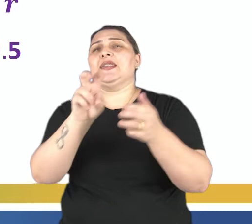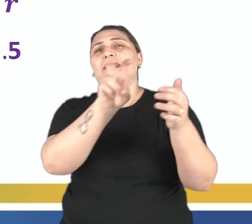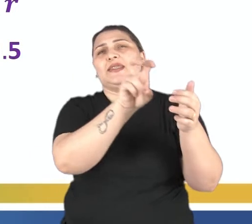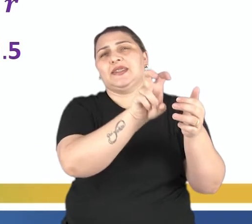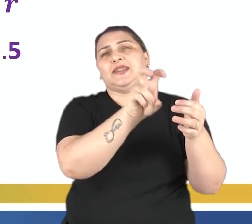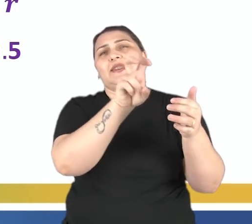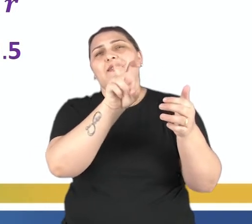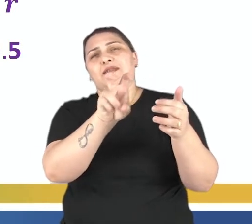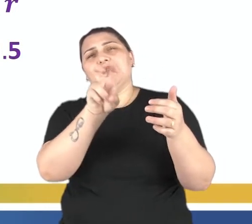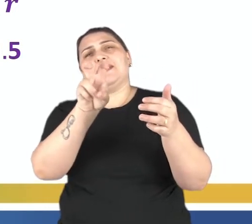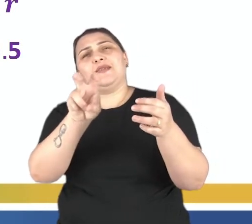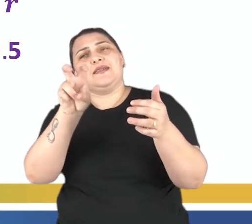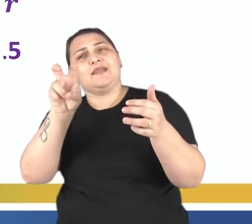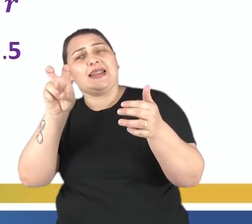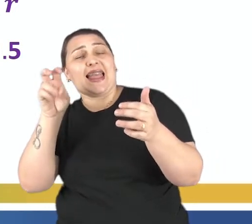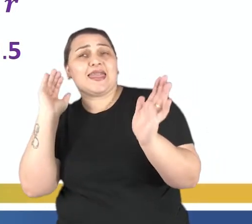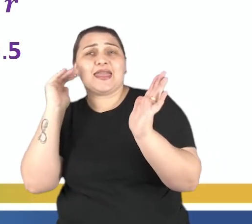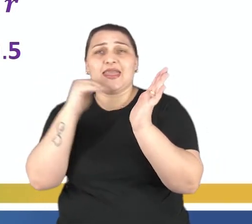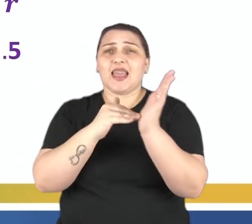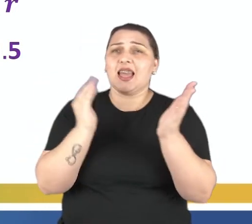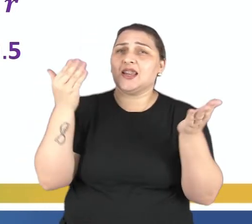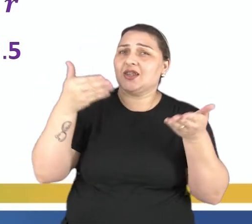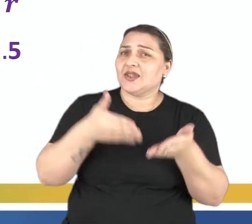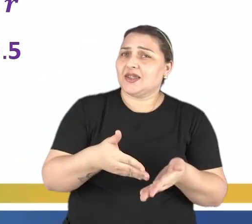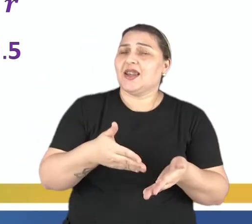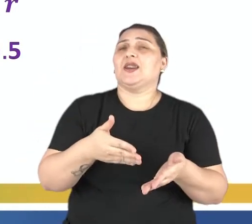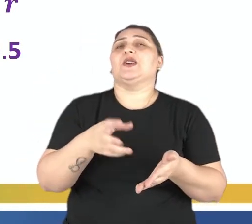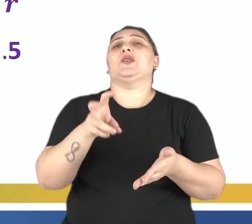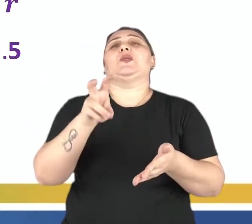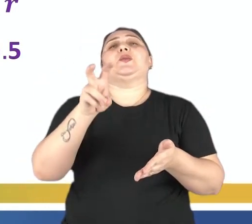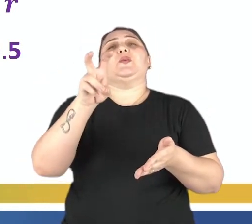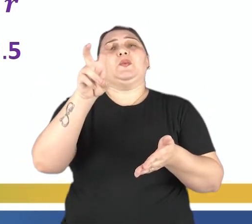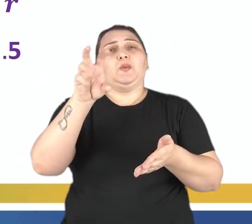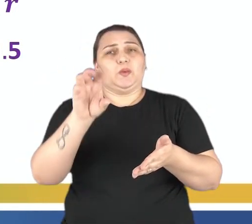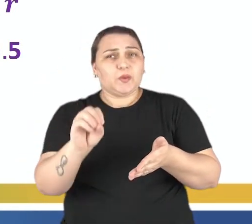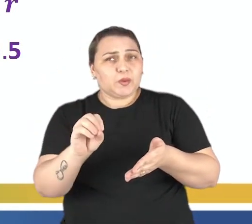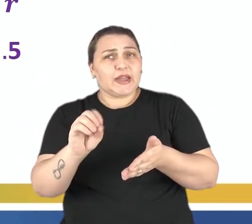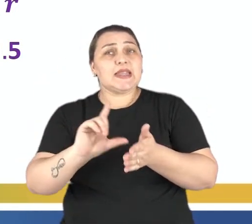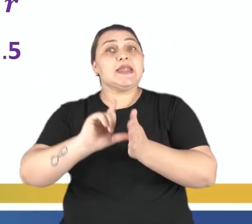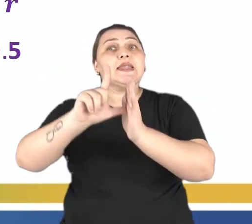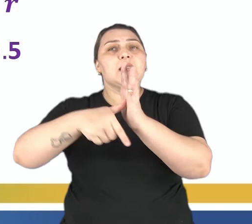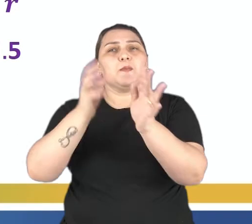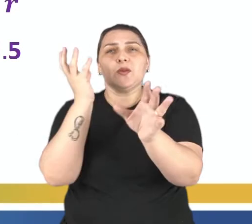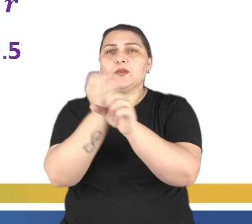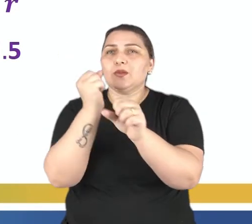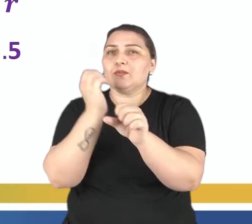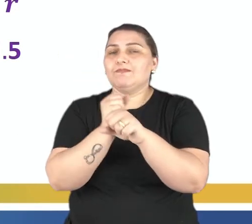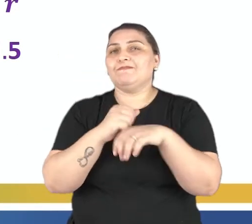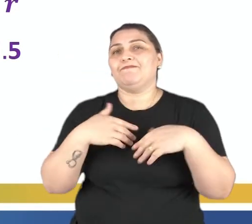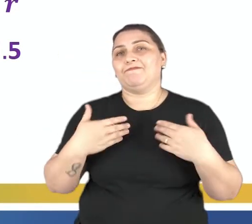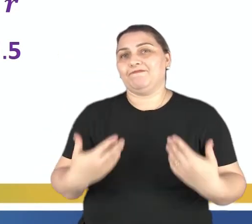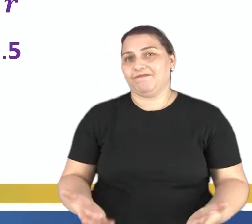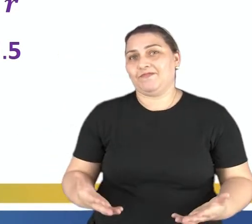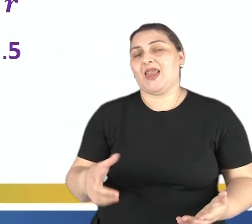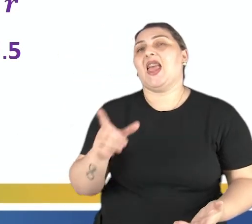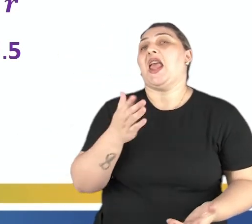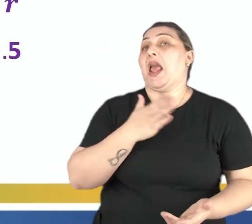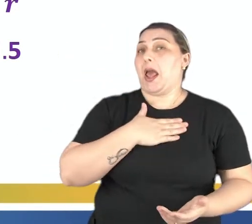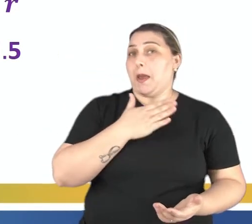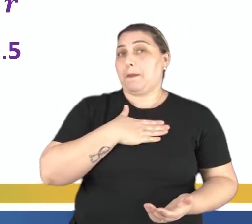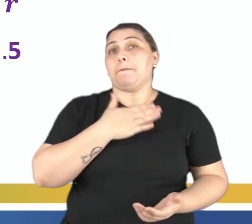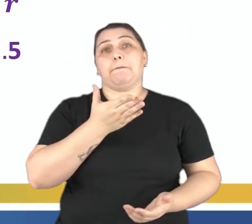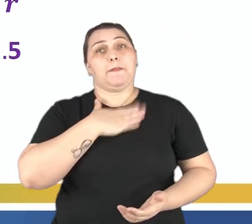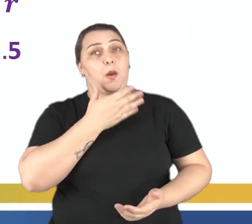5 em 5 até chegar lá no 50º e depois somar. Eu ia preferir fazer